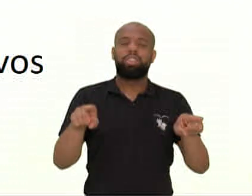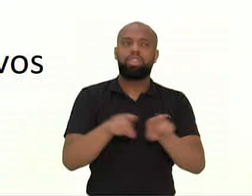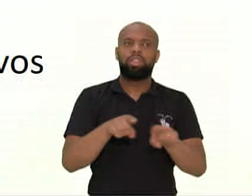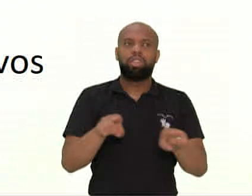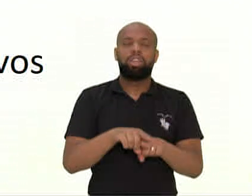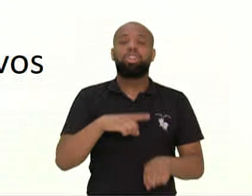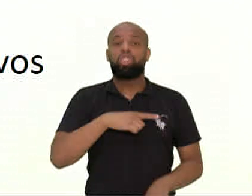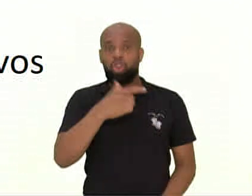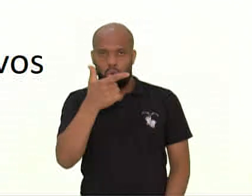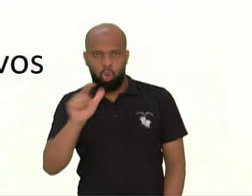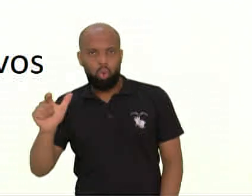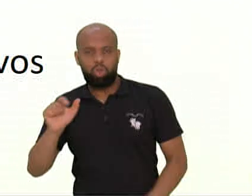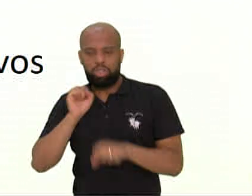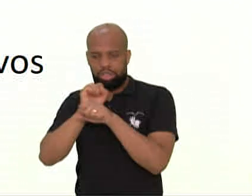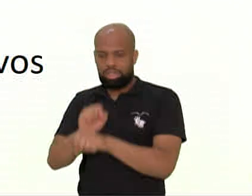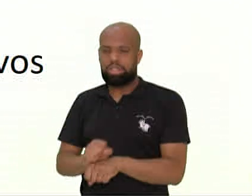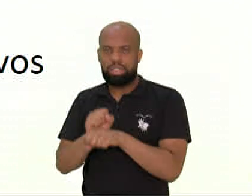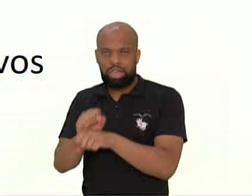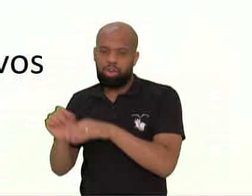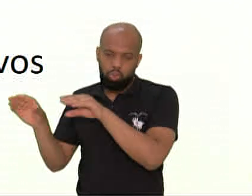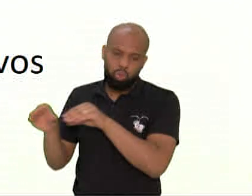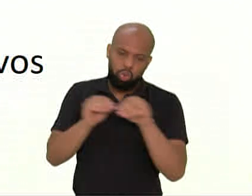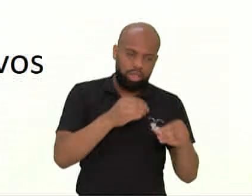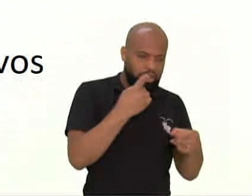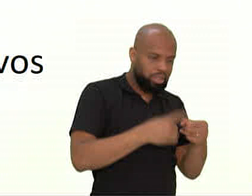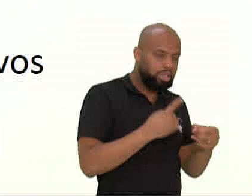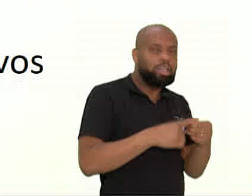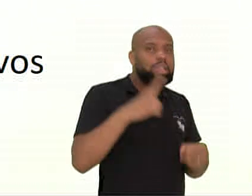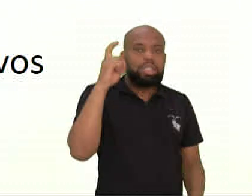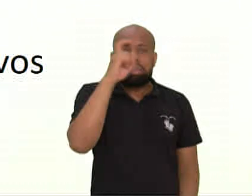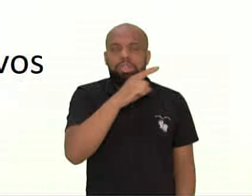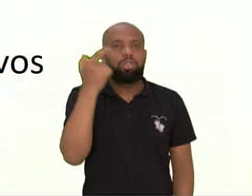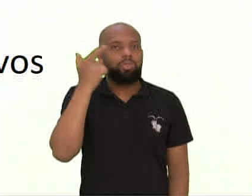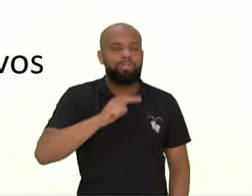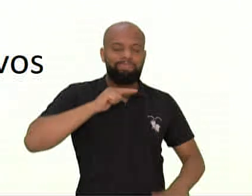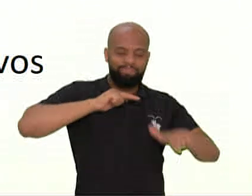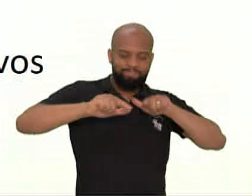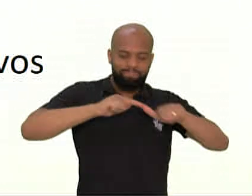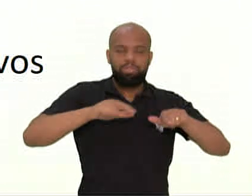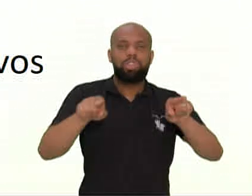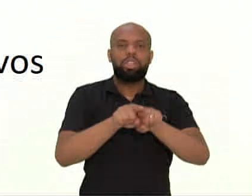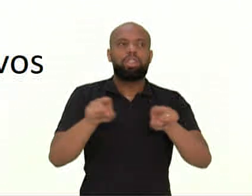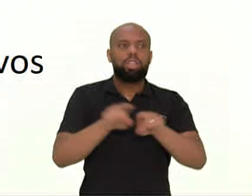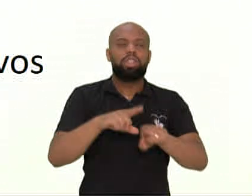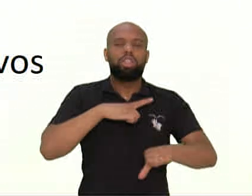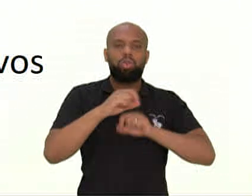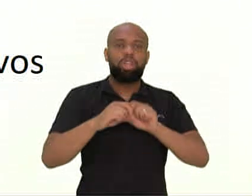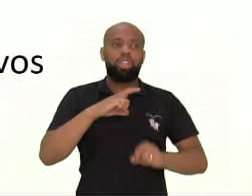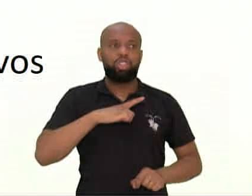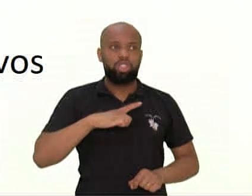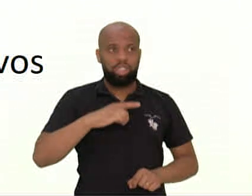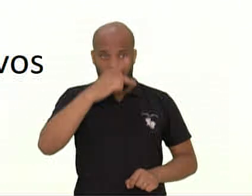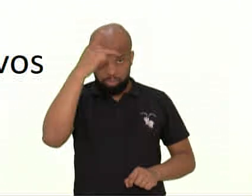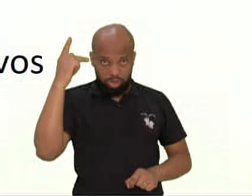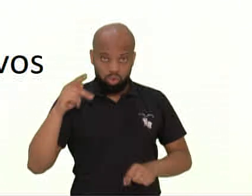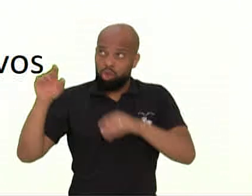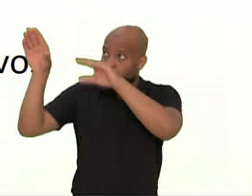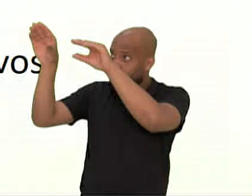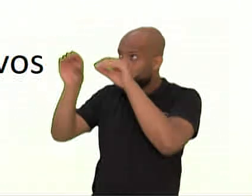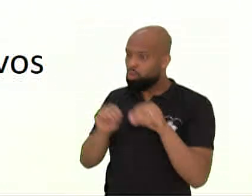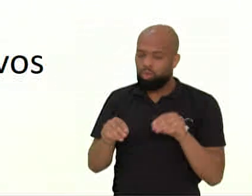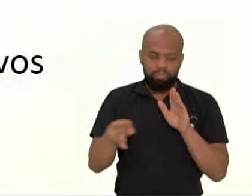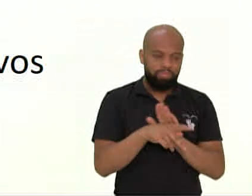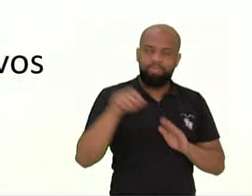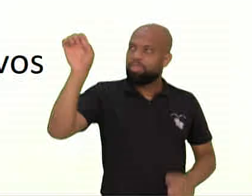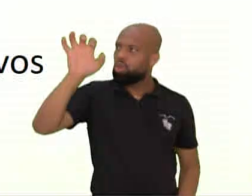escravos migrou para a cidade, onde era muito difícil conseguir empregos estáveis e eles competiam com a mão de obra dos imigrantes